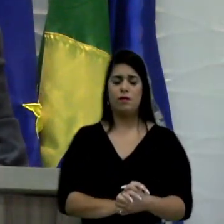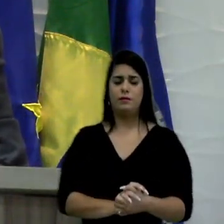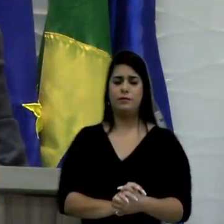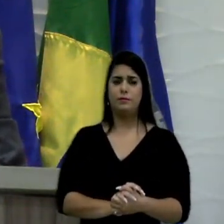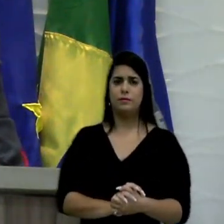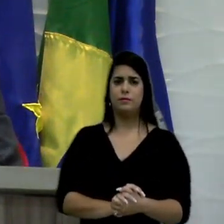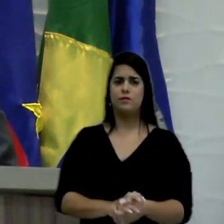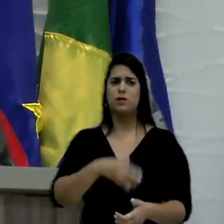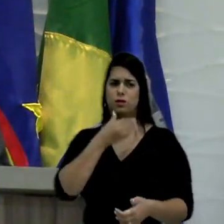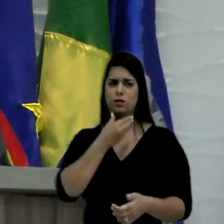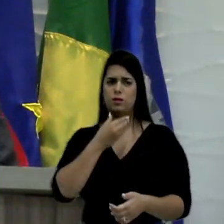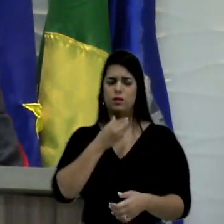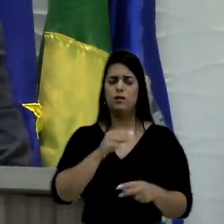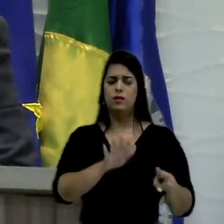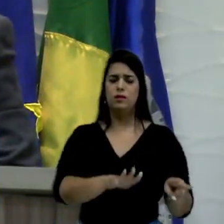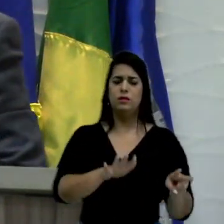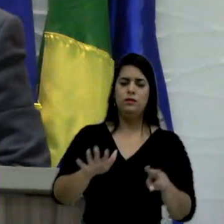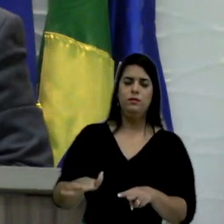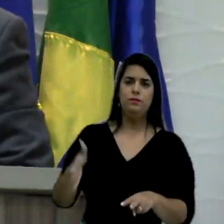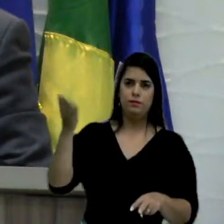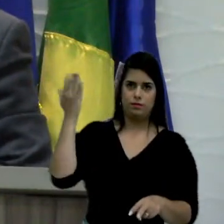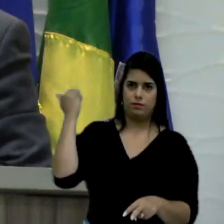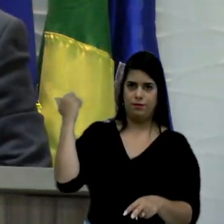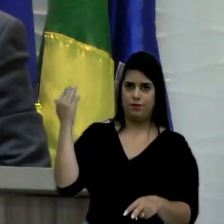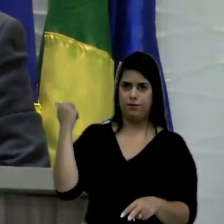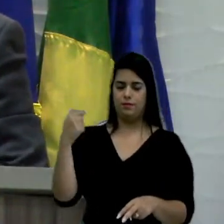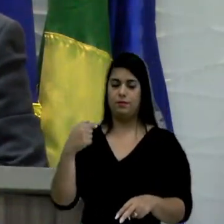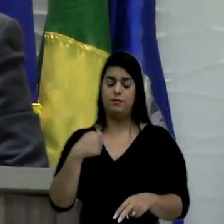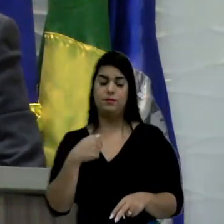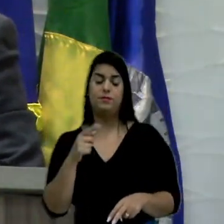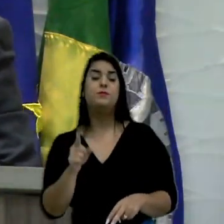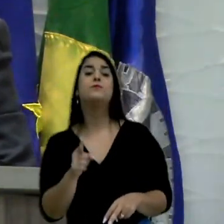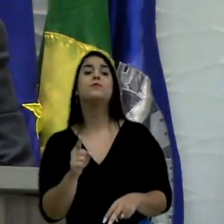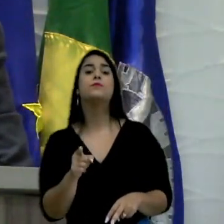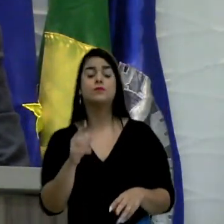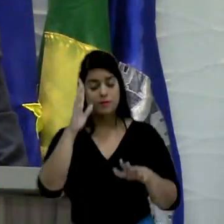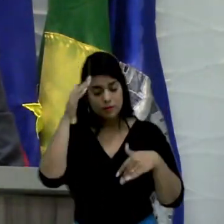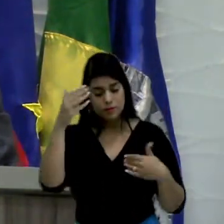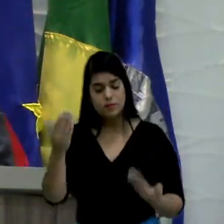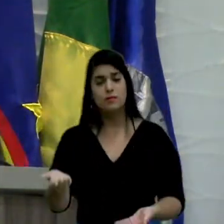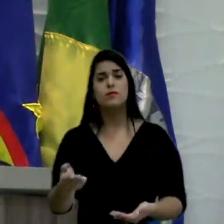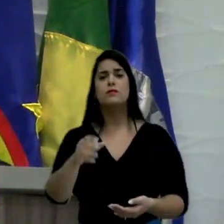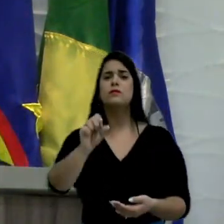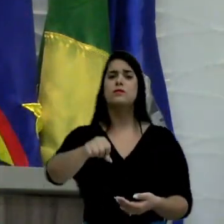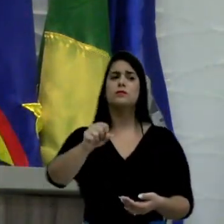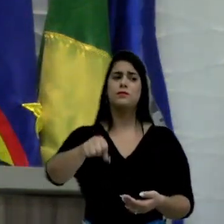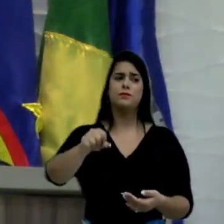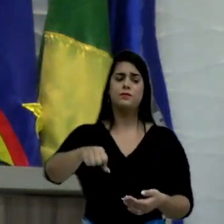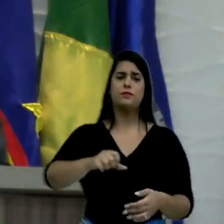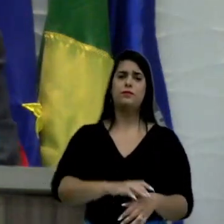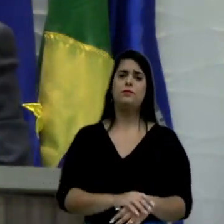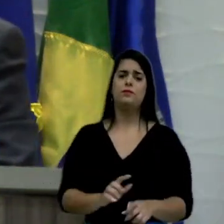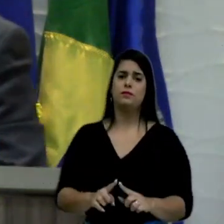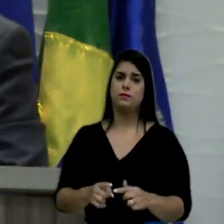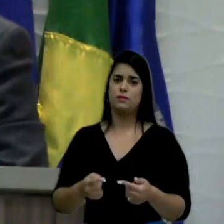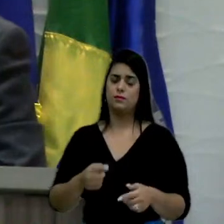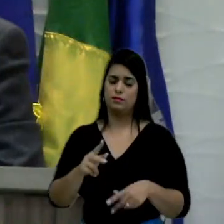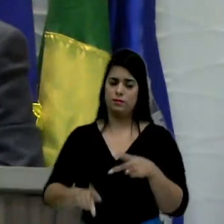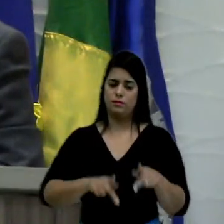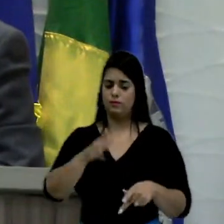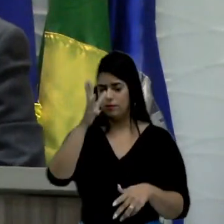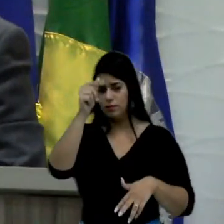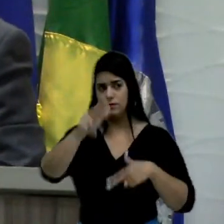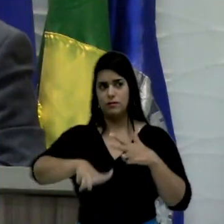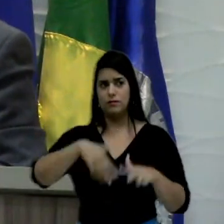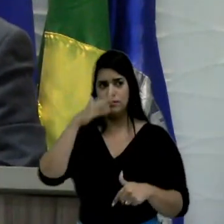o cara do curso a semana passada. Eu, você, Vossa Excelência. Vossa Excelência, sim. Mas o povo de São Bentuna